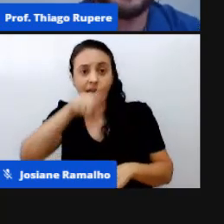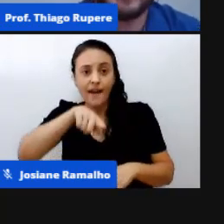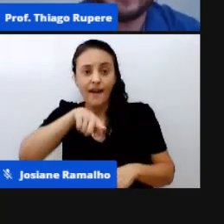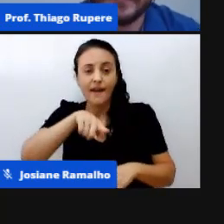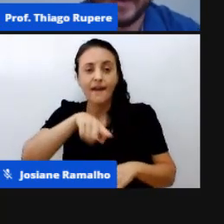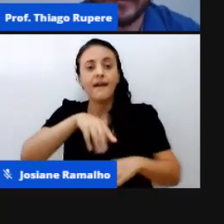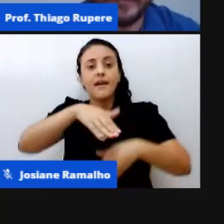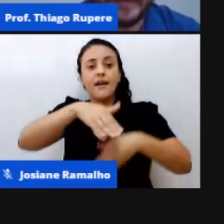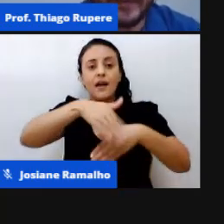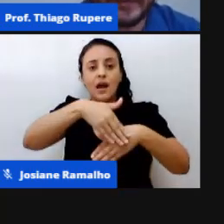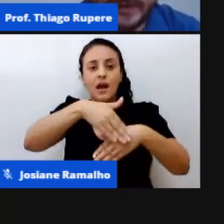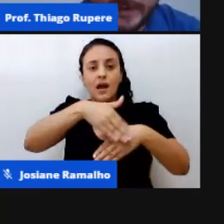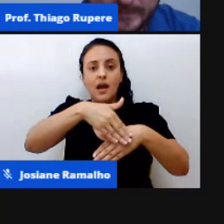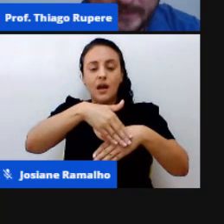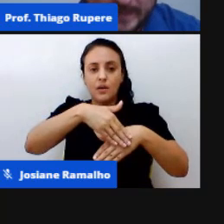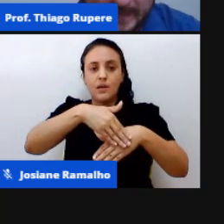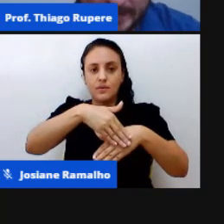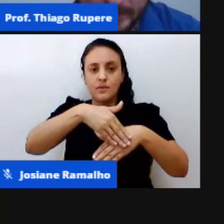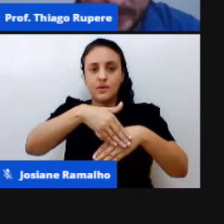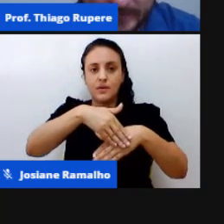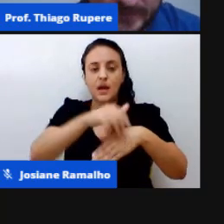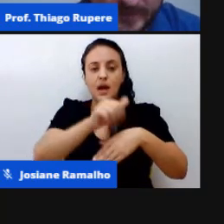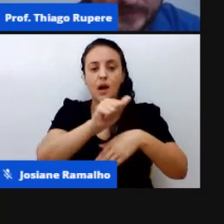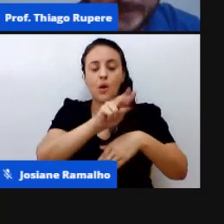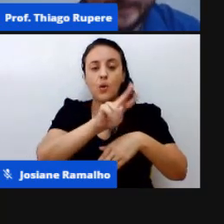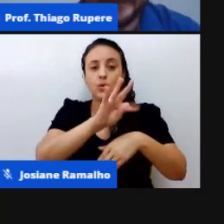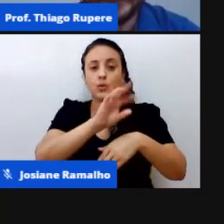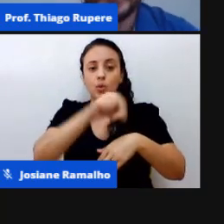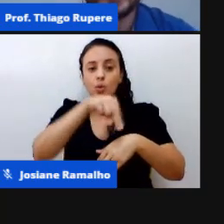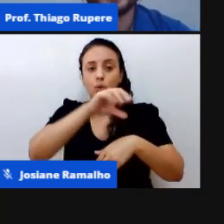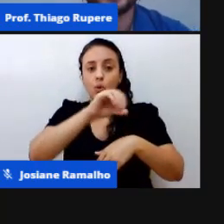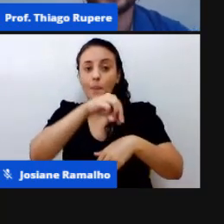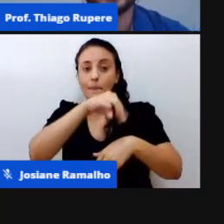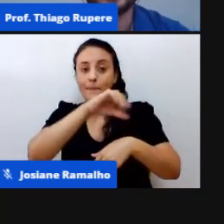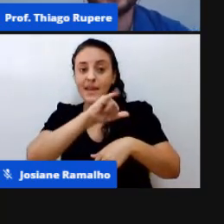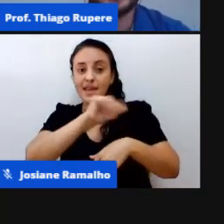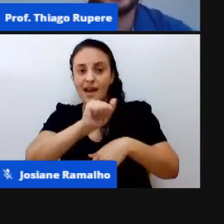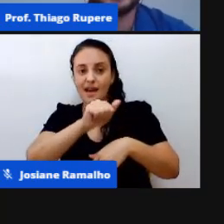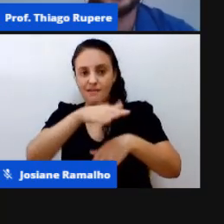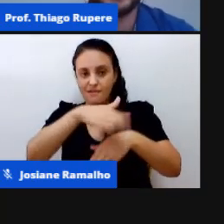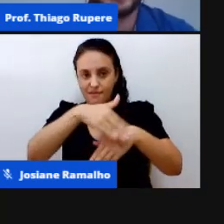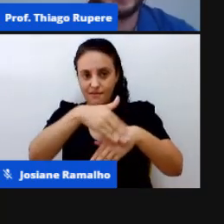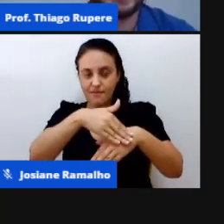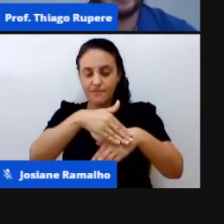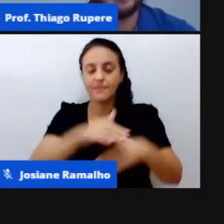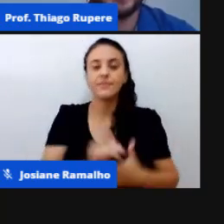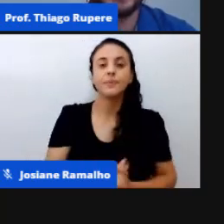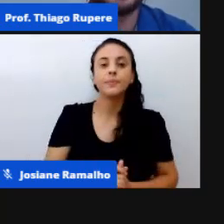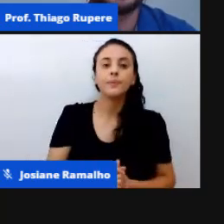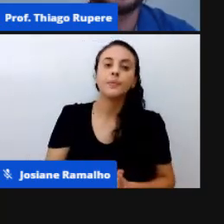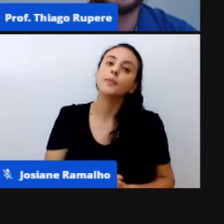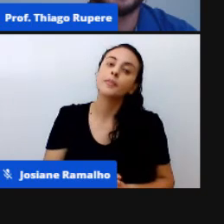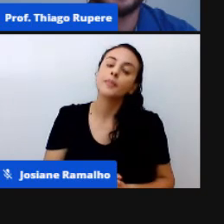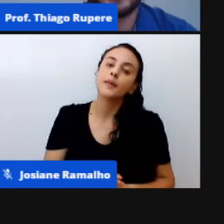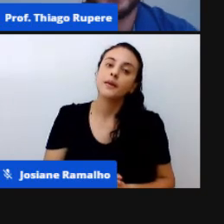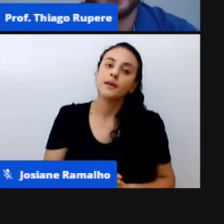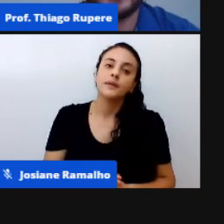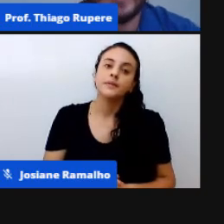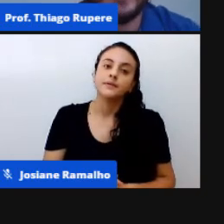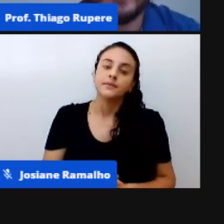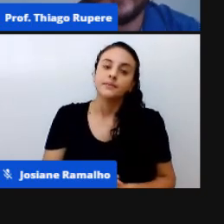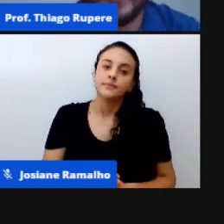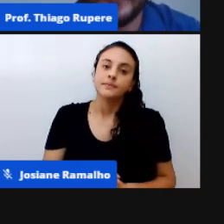para o próprio aprendizado. Ok? Podemos caminhar. Então,